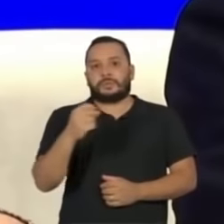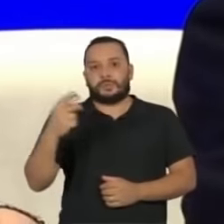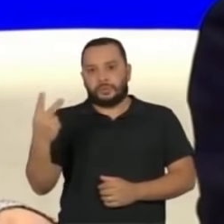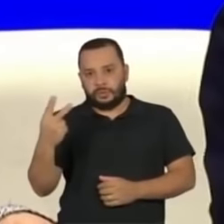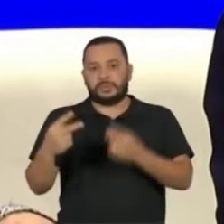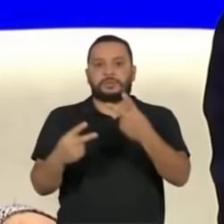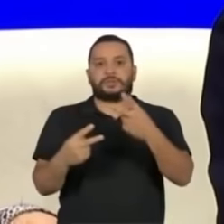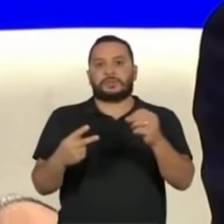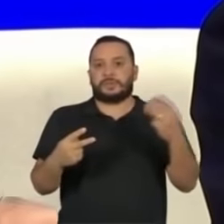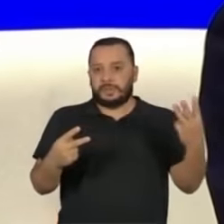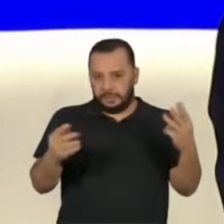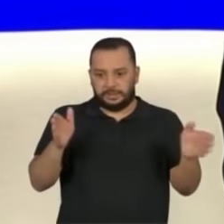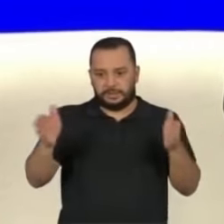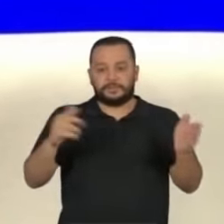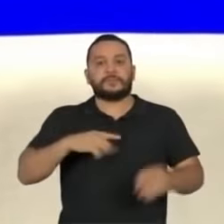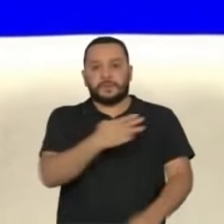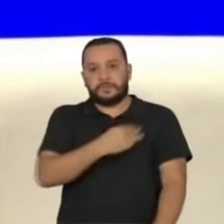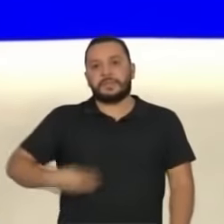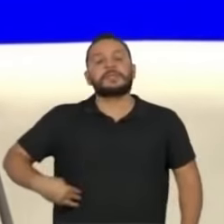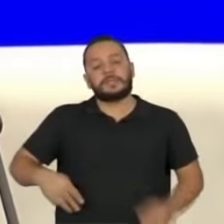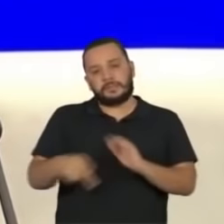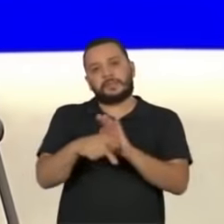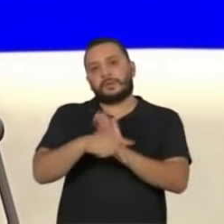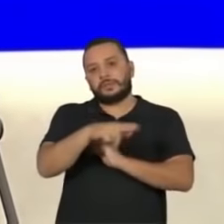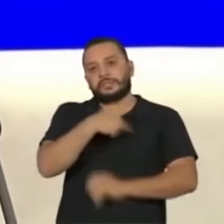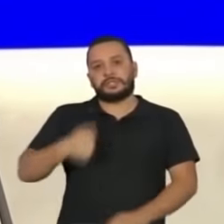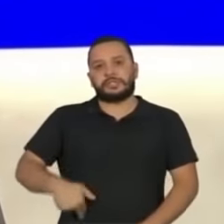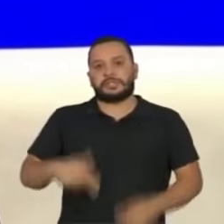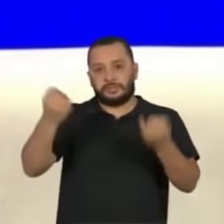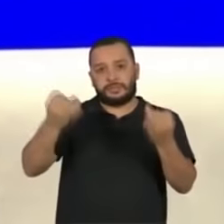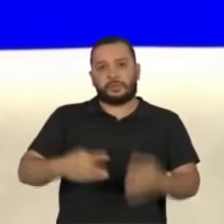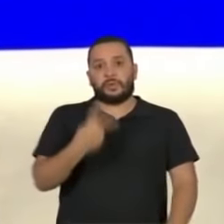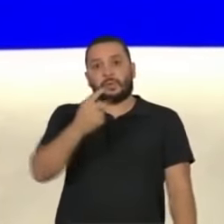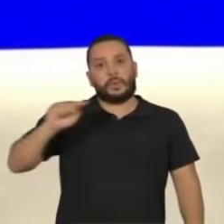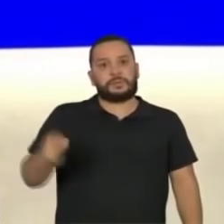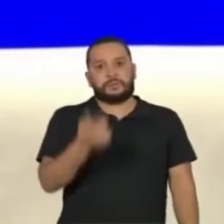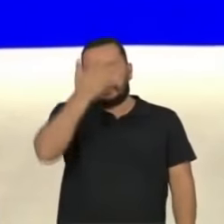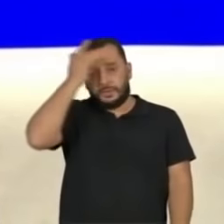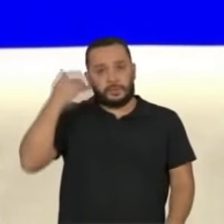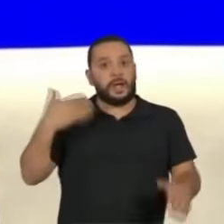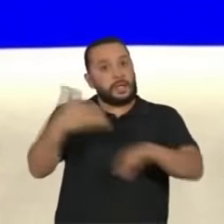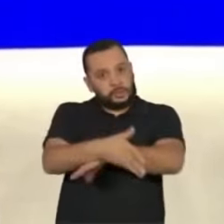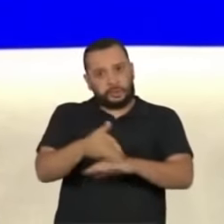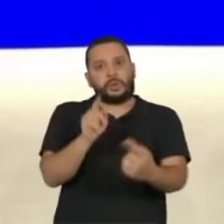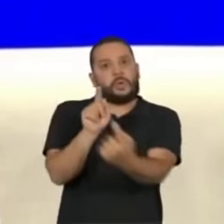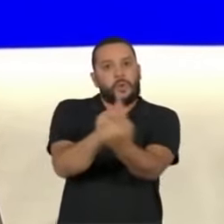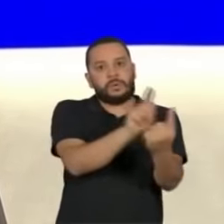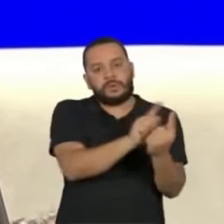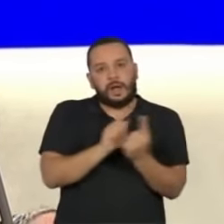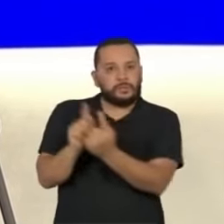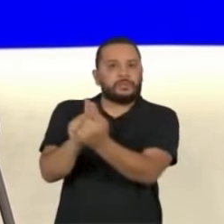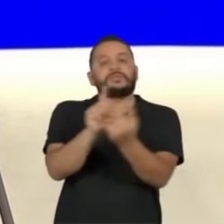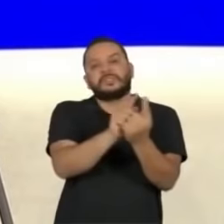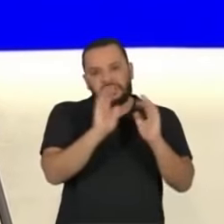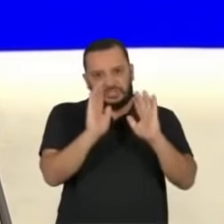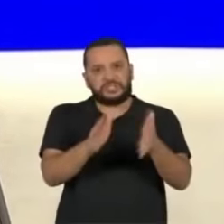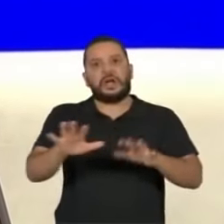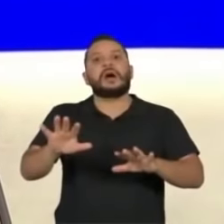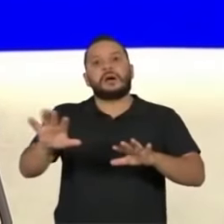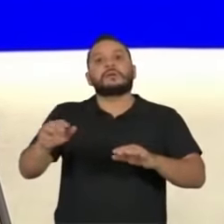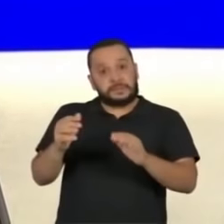ministro chinês da Comissão Nacional de Saúde disse que mais de 2.000 pessoas que entraram em contato com os infectados estão